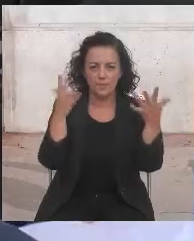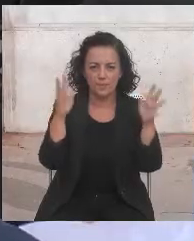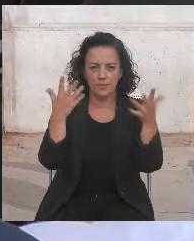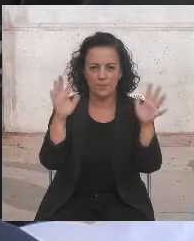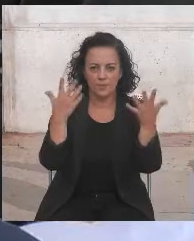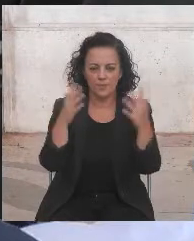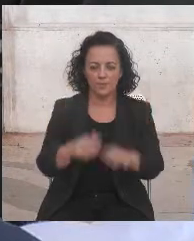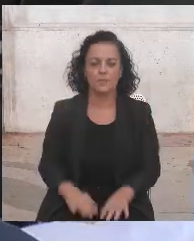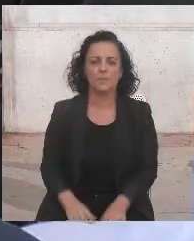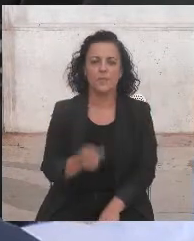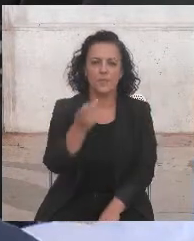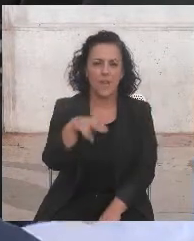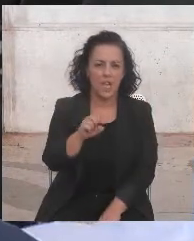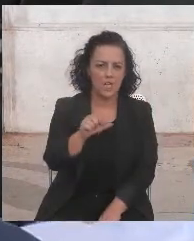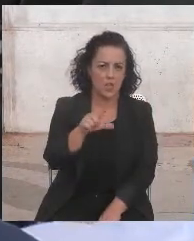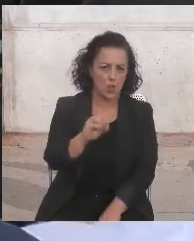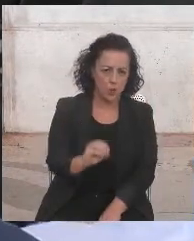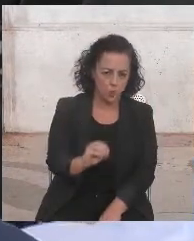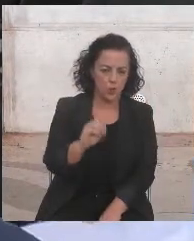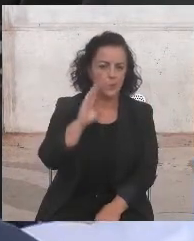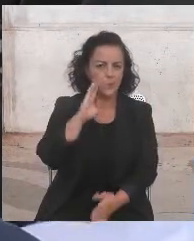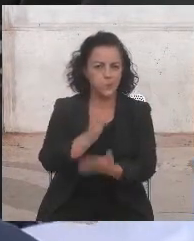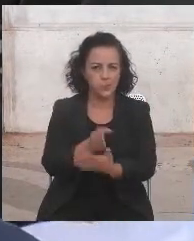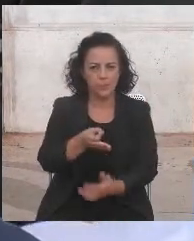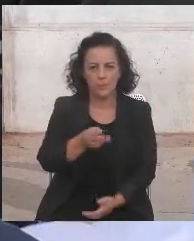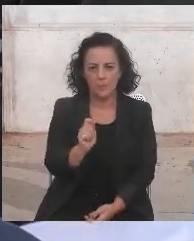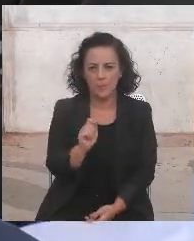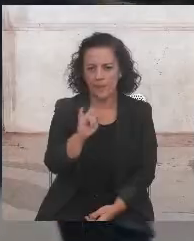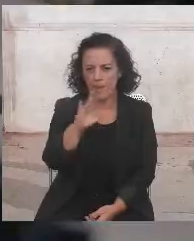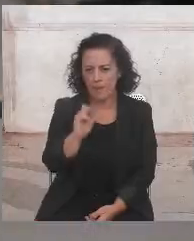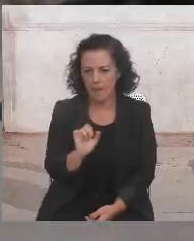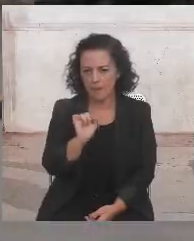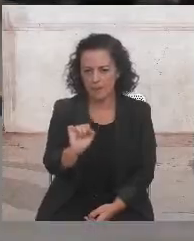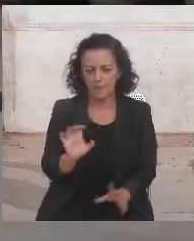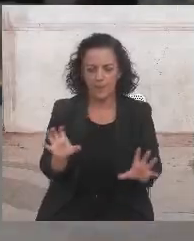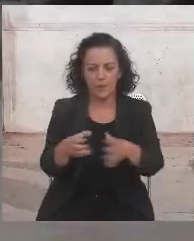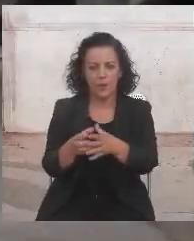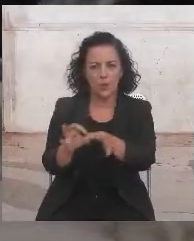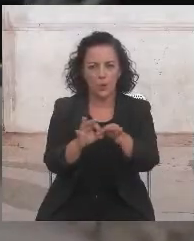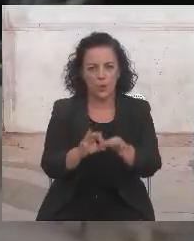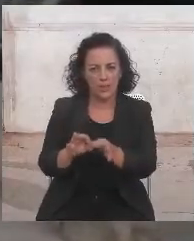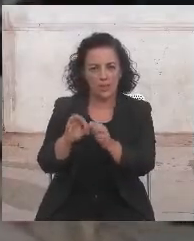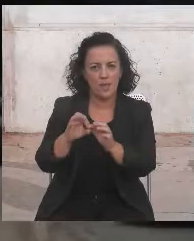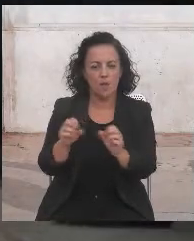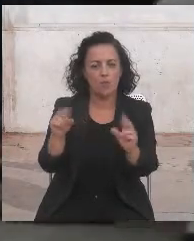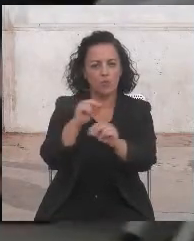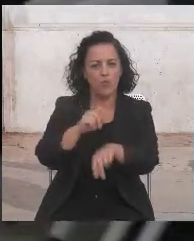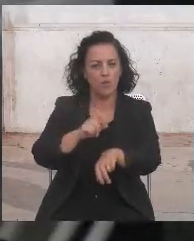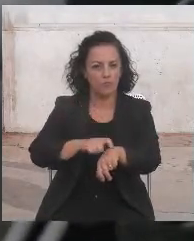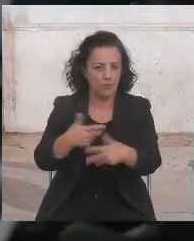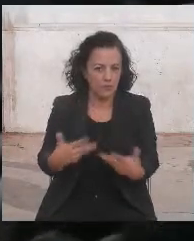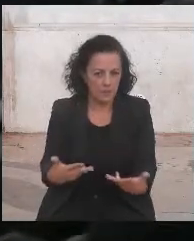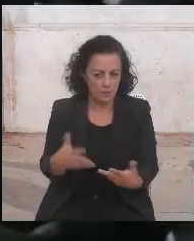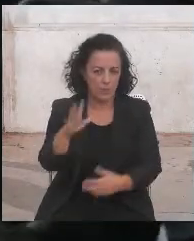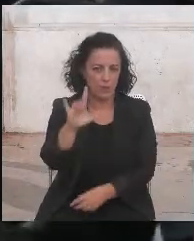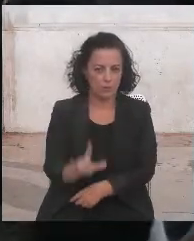Ângelo Cipriano da Cunha Fialho e Pereira, Coligação Novos Tempos Lisboa.